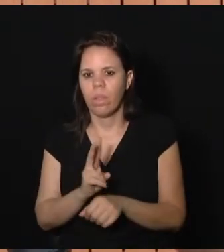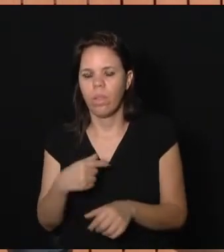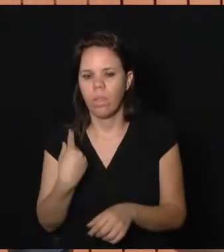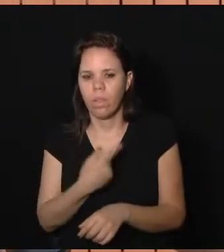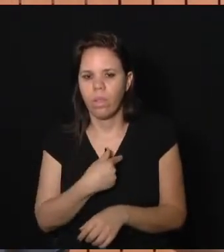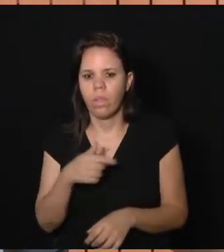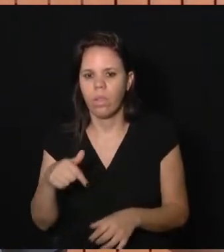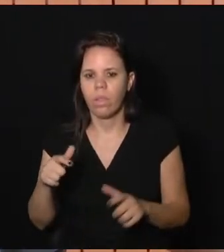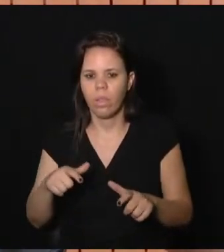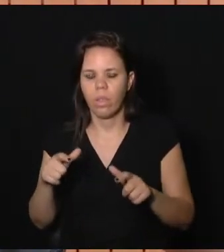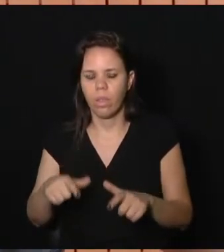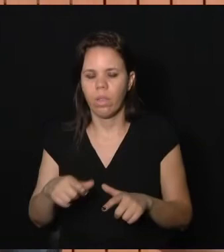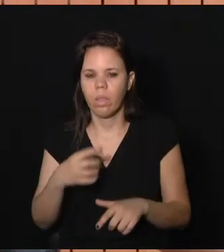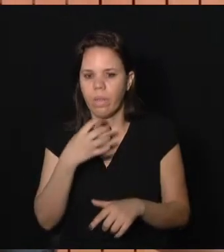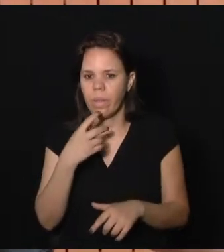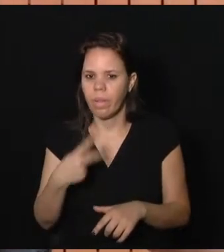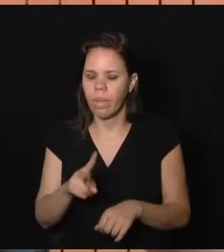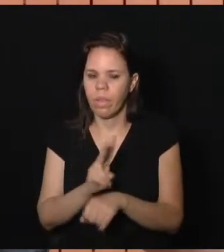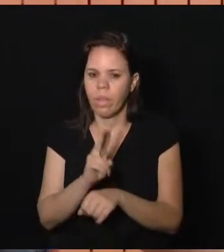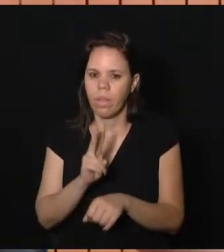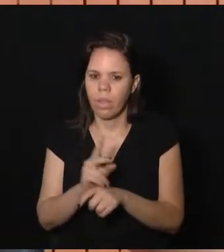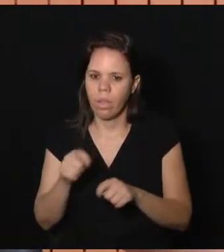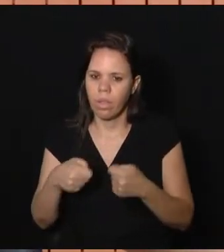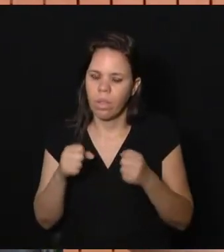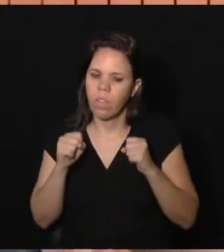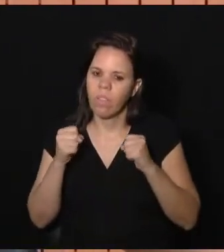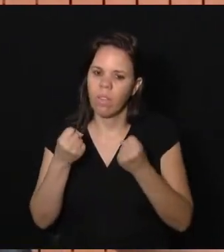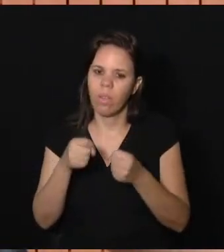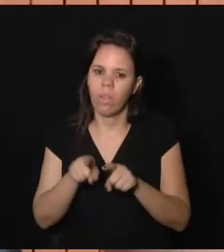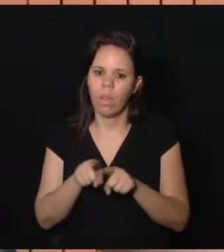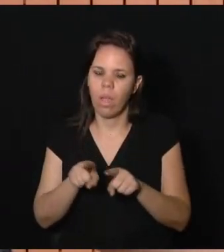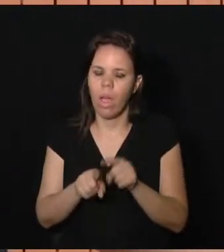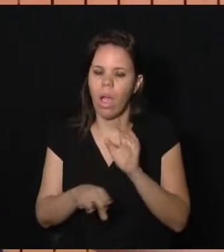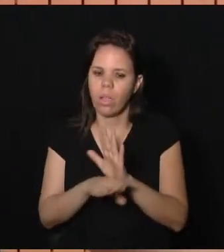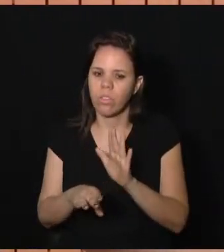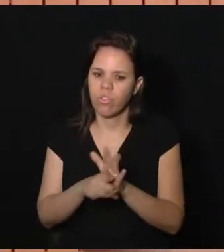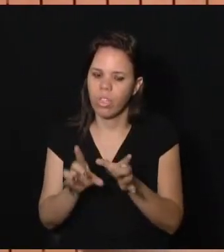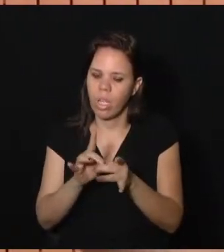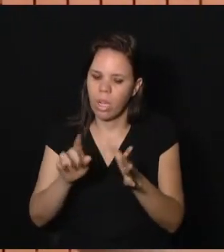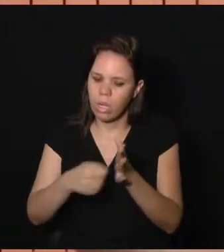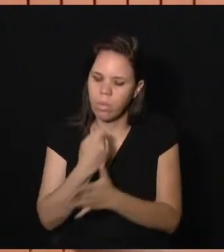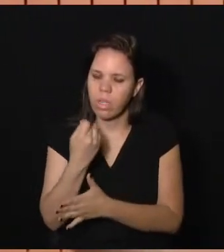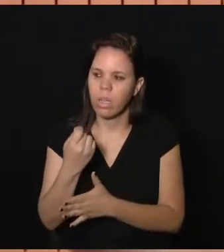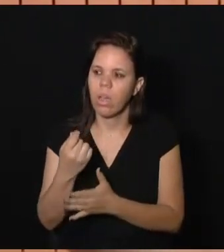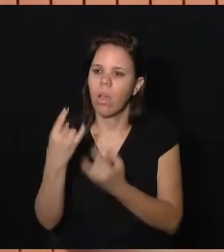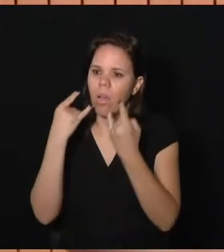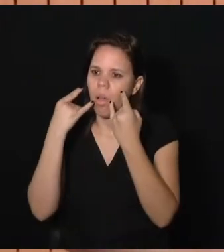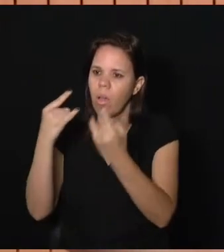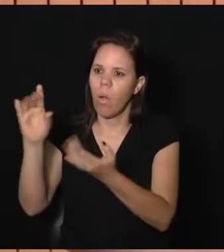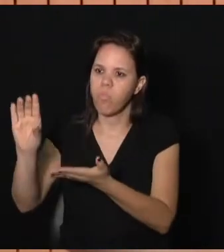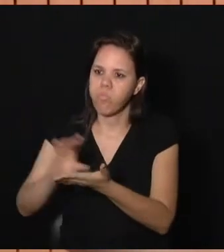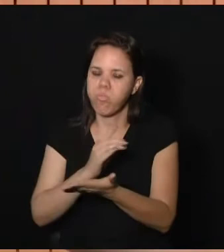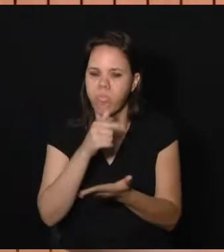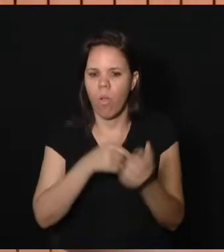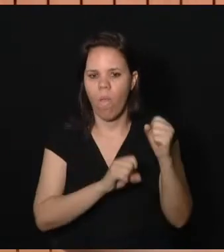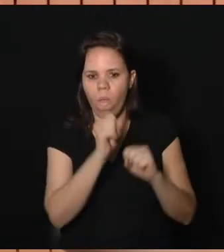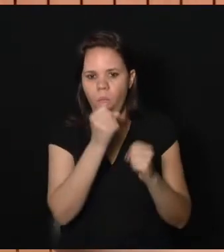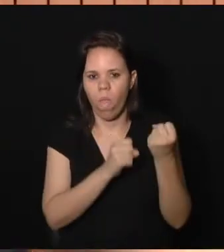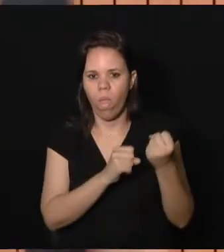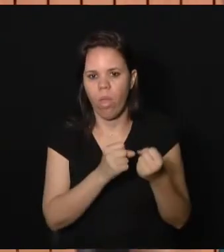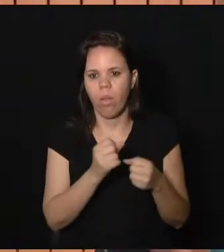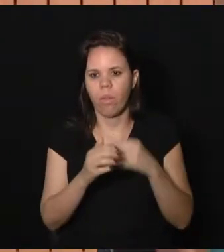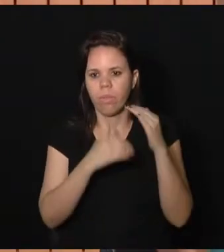nossa casa. Então a gente tenta ao máximo desburocratizar, atrair investimentos, atrair empresas para fomentar a economia da